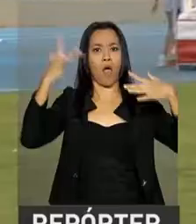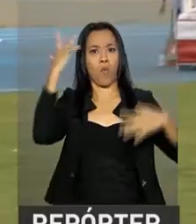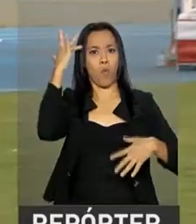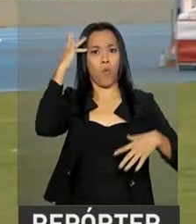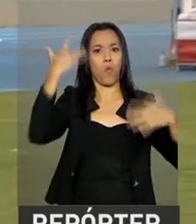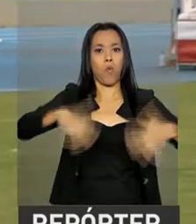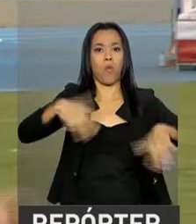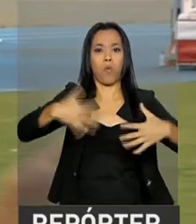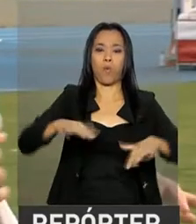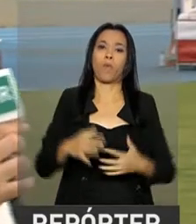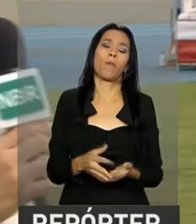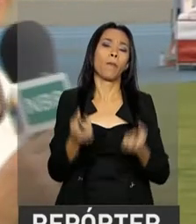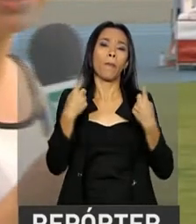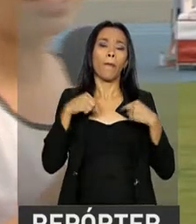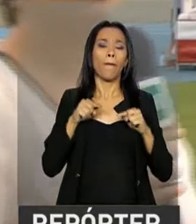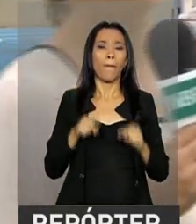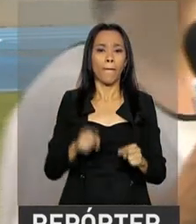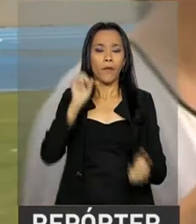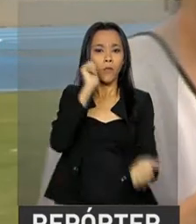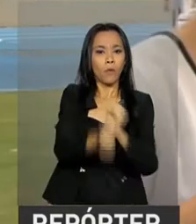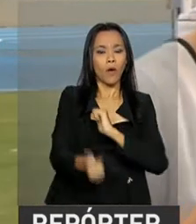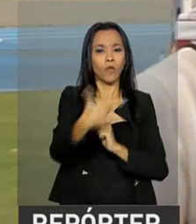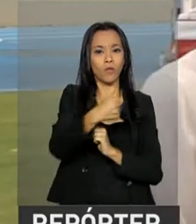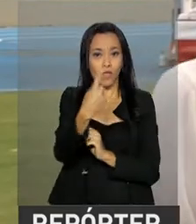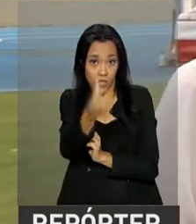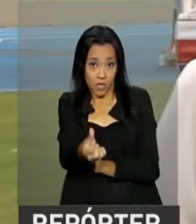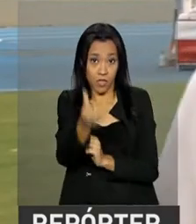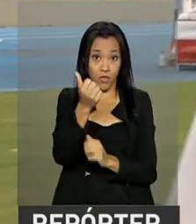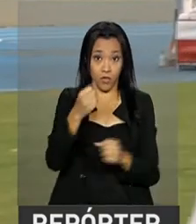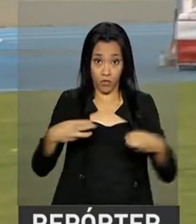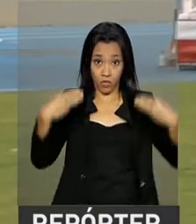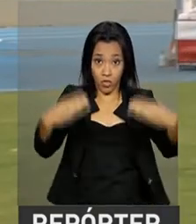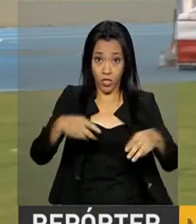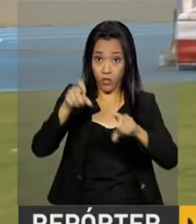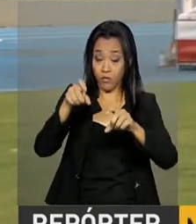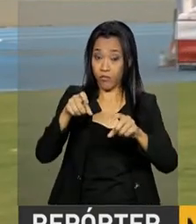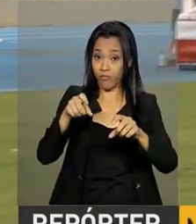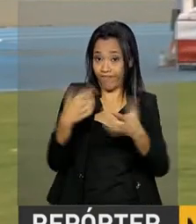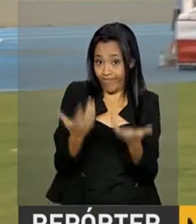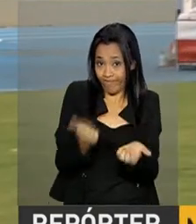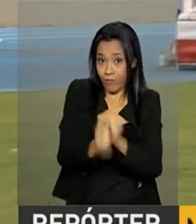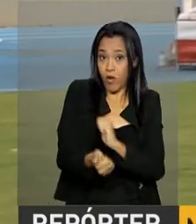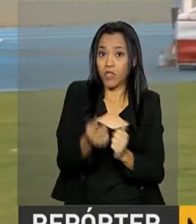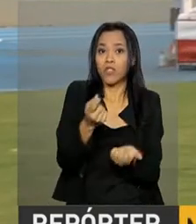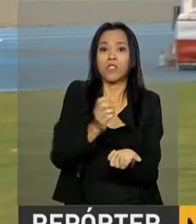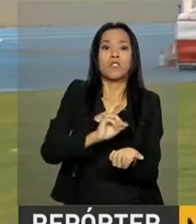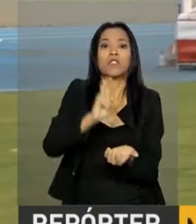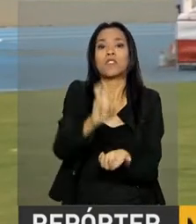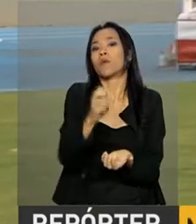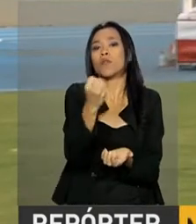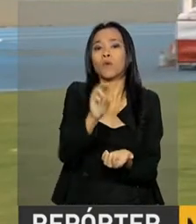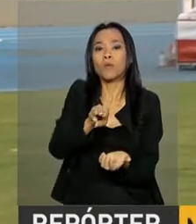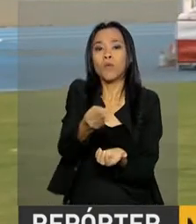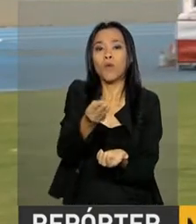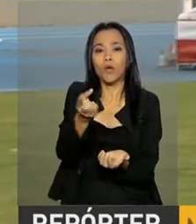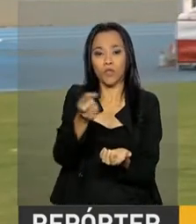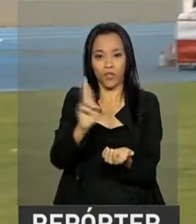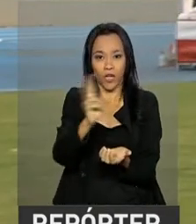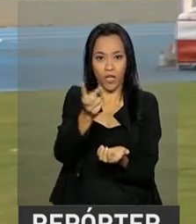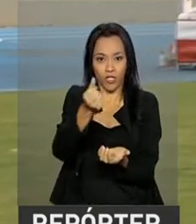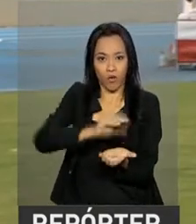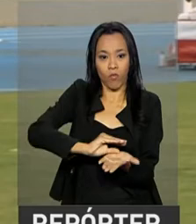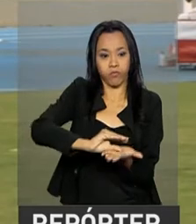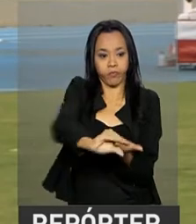para os jogos de 2016 o ministério do esporte investiu cerca de 58 milhões de reais no centro olímpico de treinamento